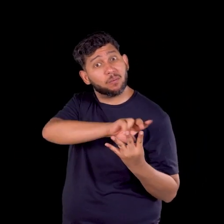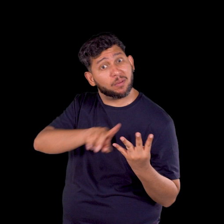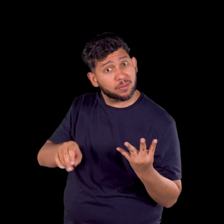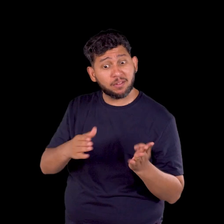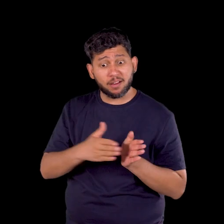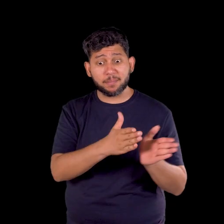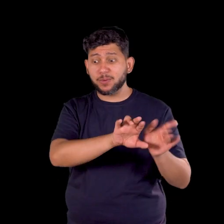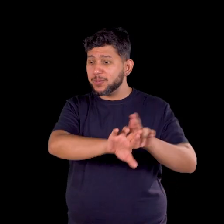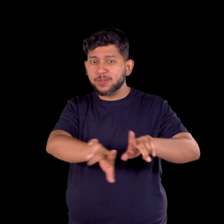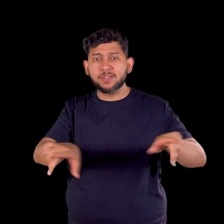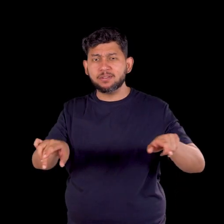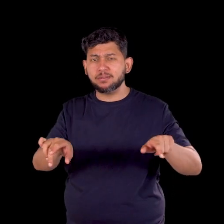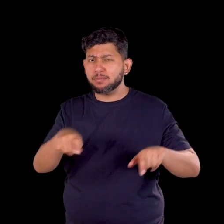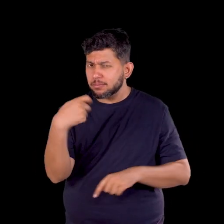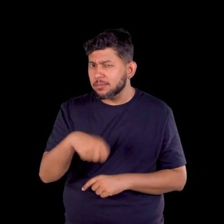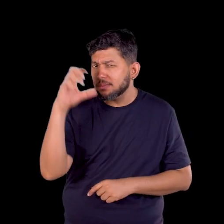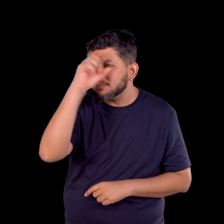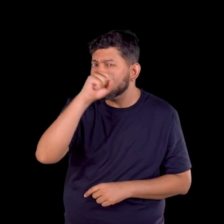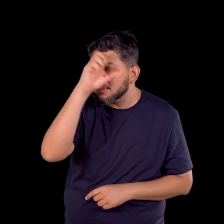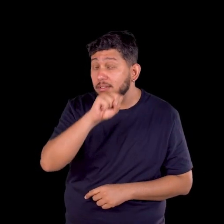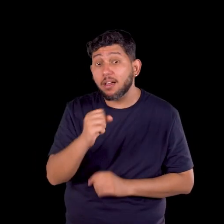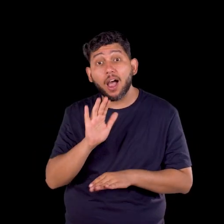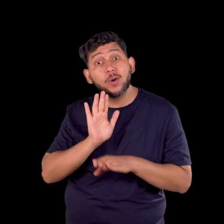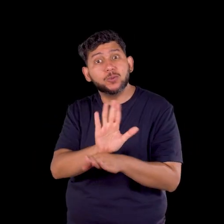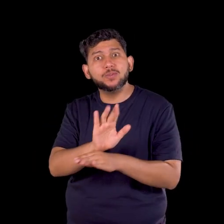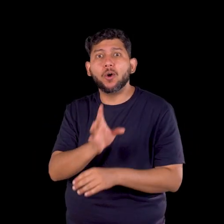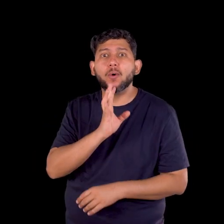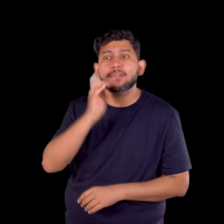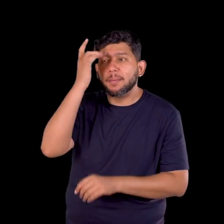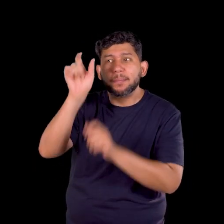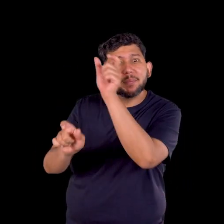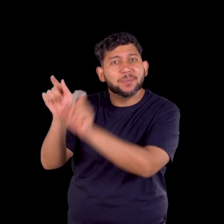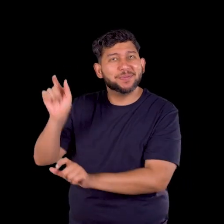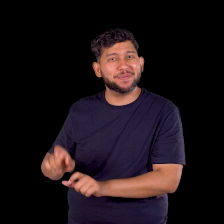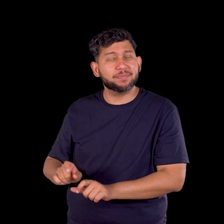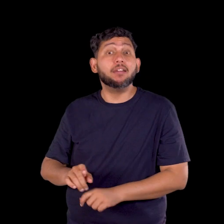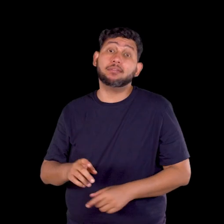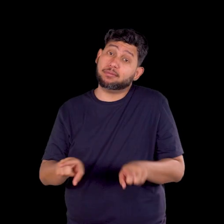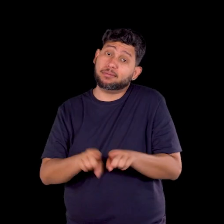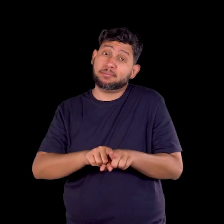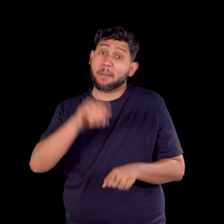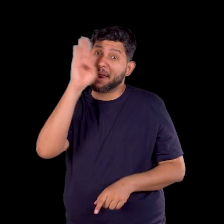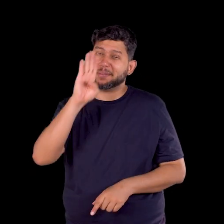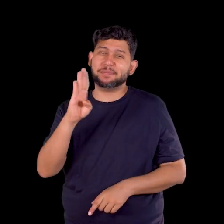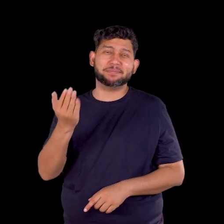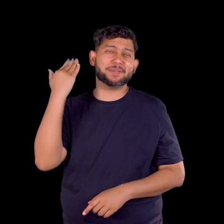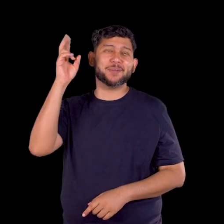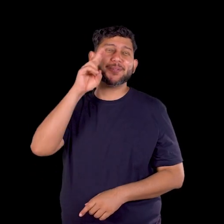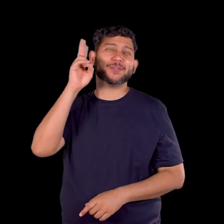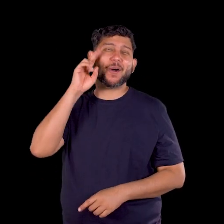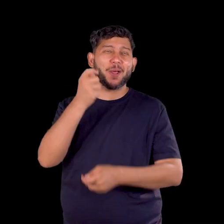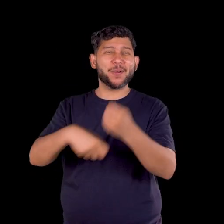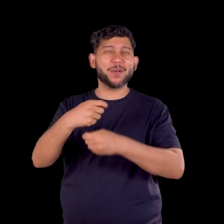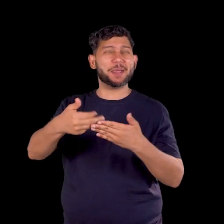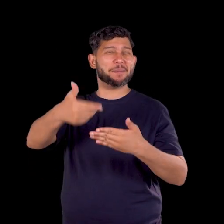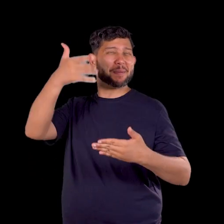novos, nos dá a chance de termos contato com diferentes personagens, mergulhar na história econômica do país e saber mais sobre a